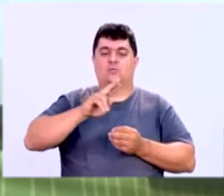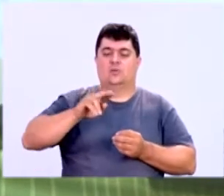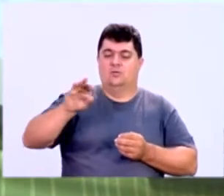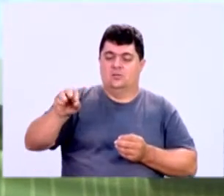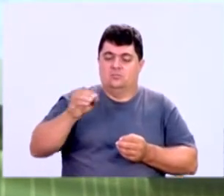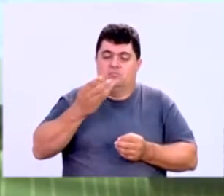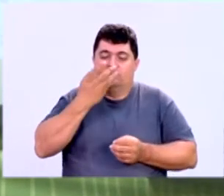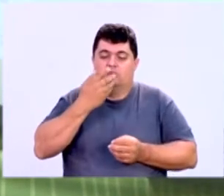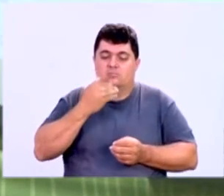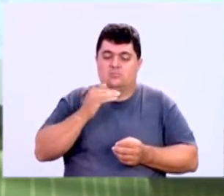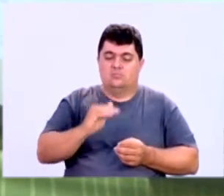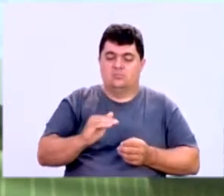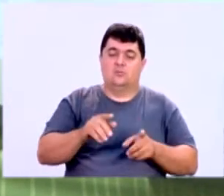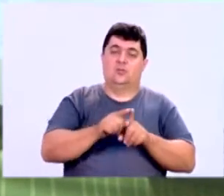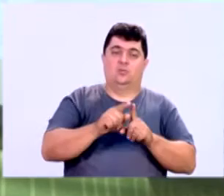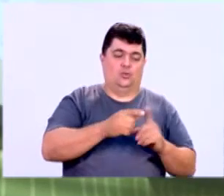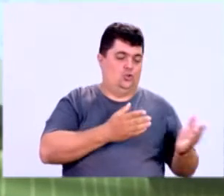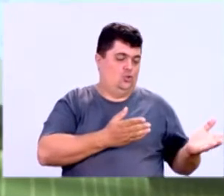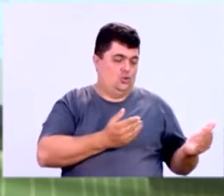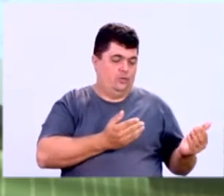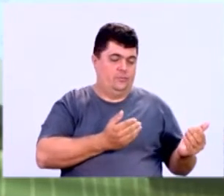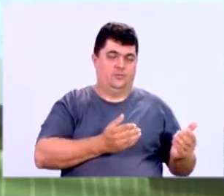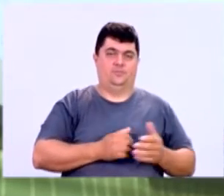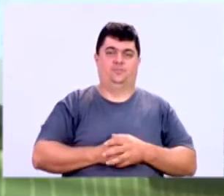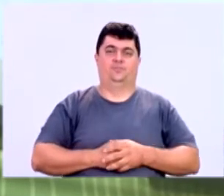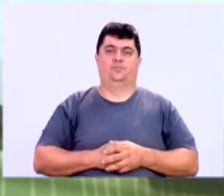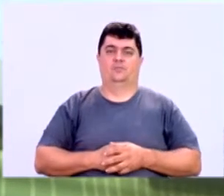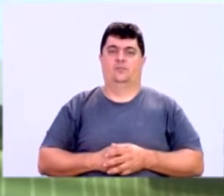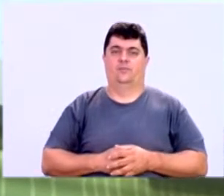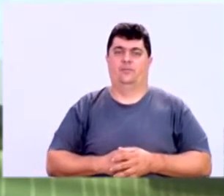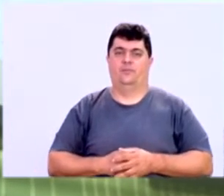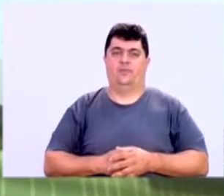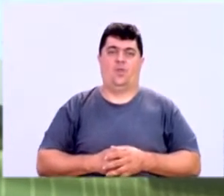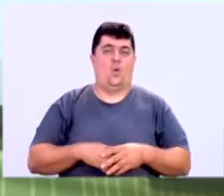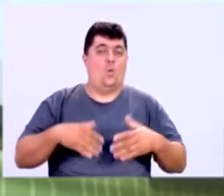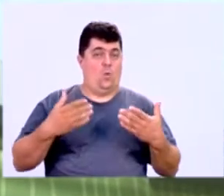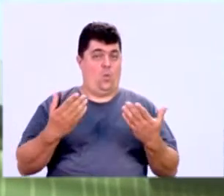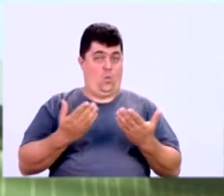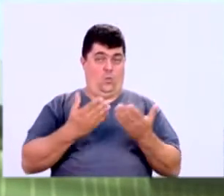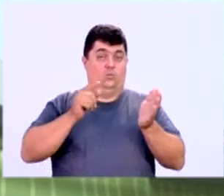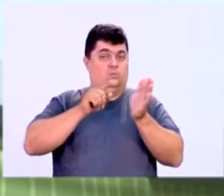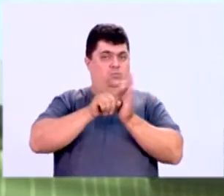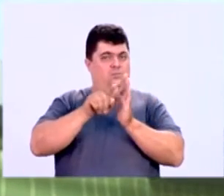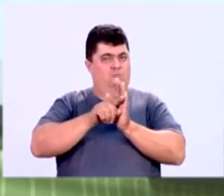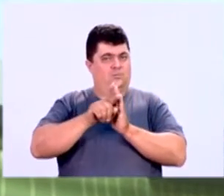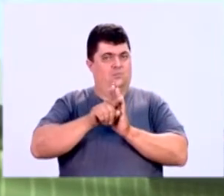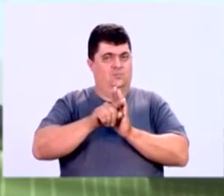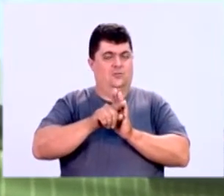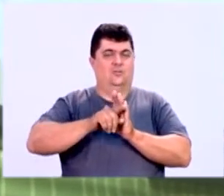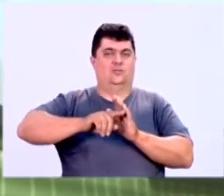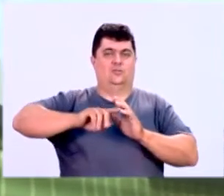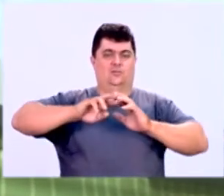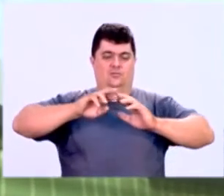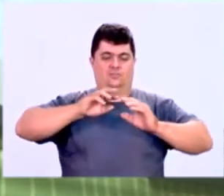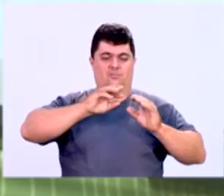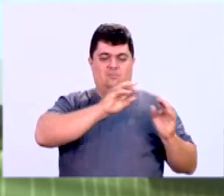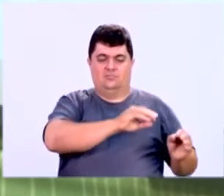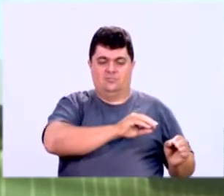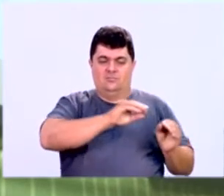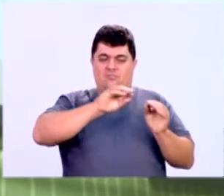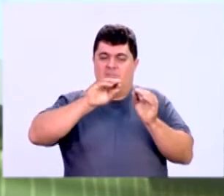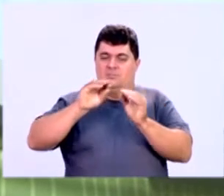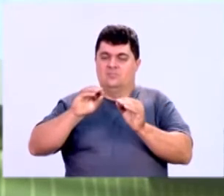e jovens, né? E hoje a pesquisa, com base nesses estudos, está sendo muito debatida